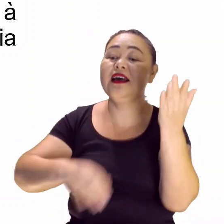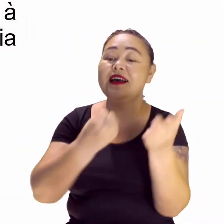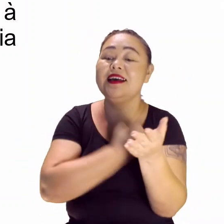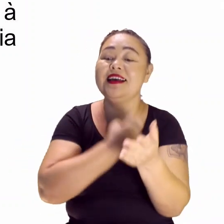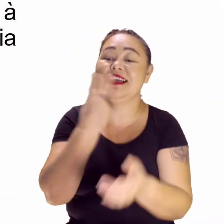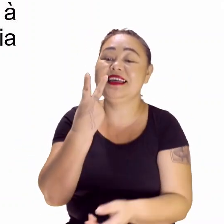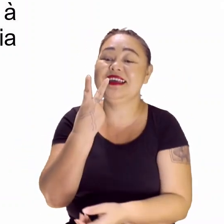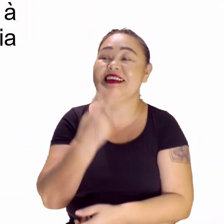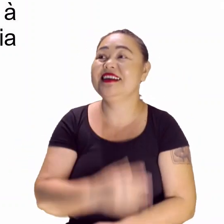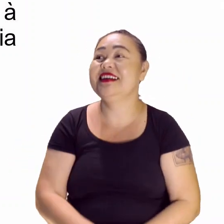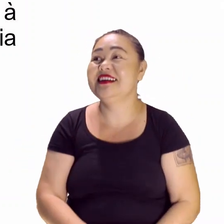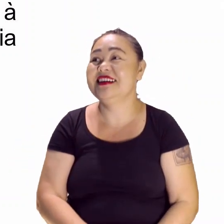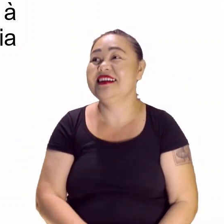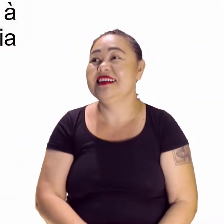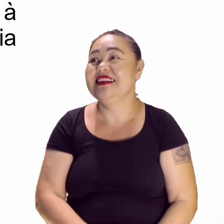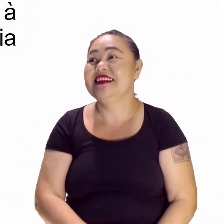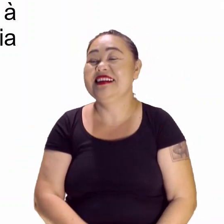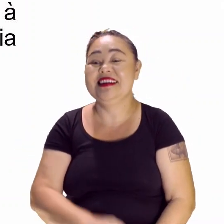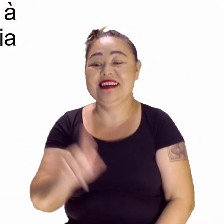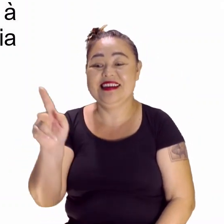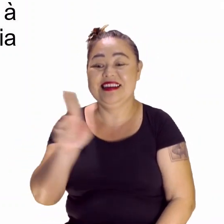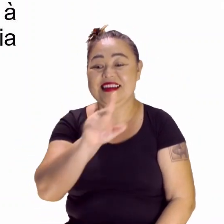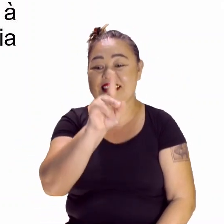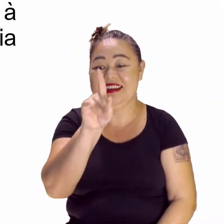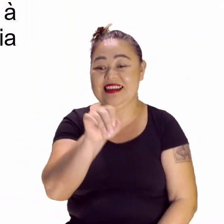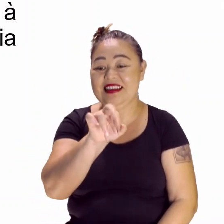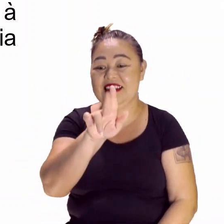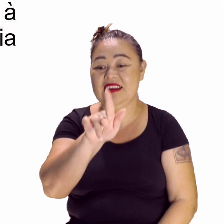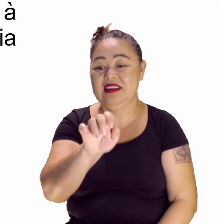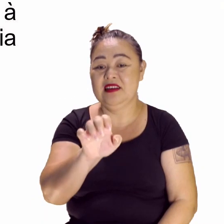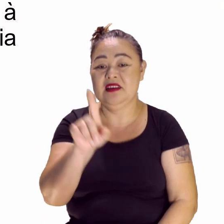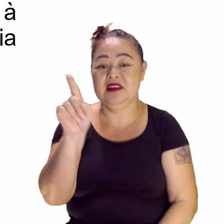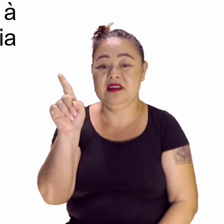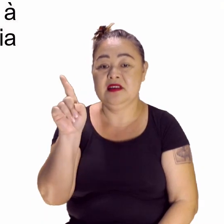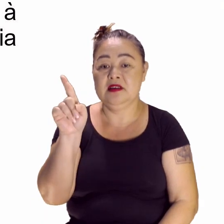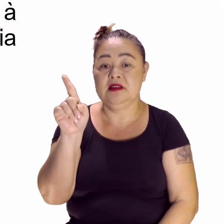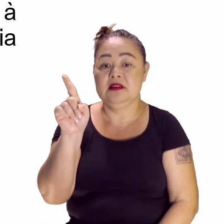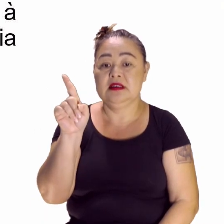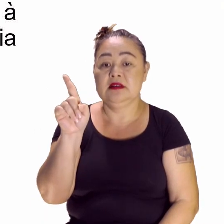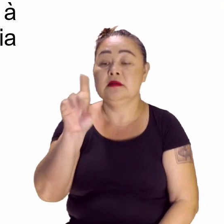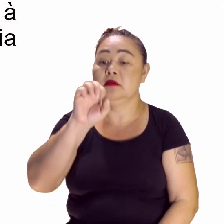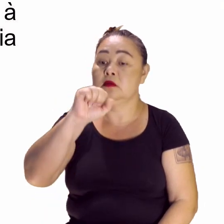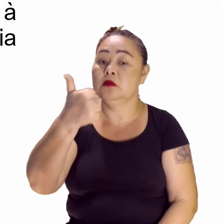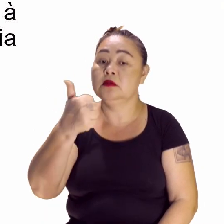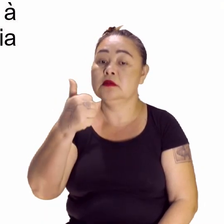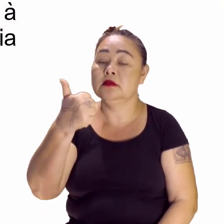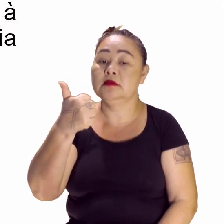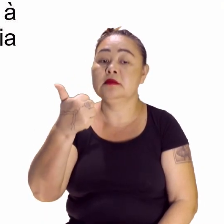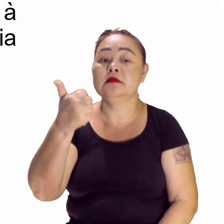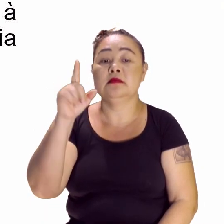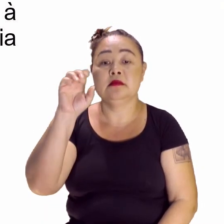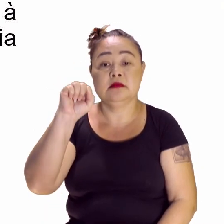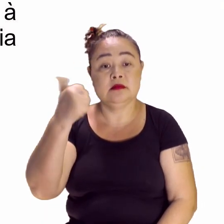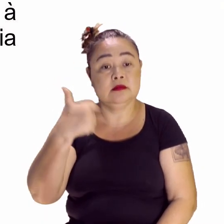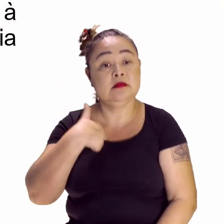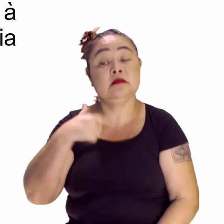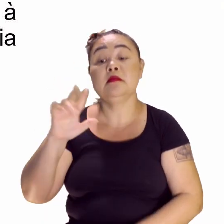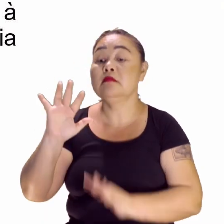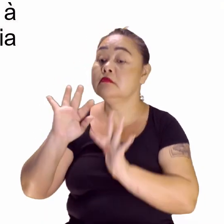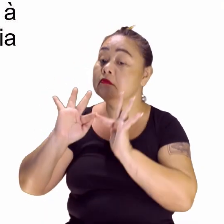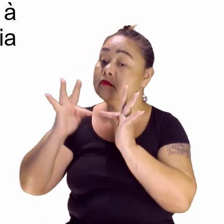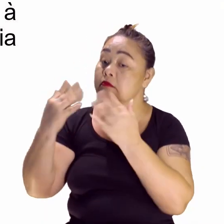meu Deus do céu. Do professor Jorge agora. Olha aí, Rogério. 81, né, professor Jorge? Isso, a agricultura